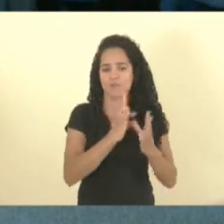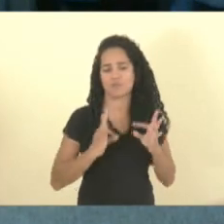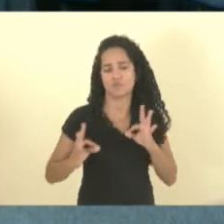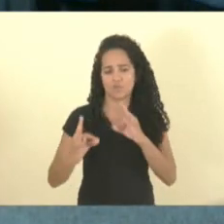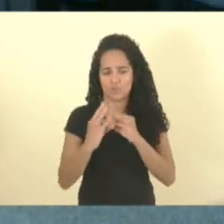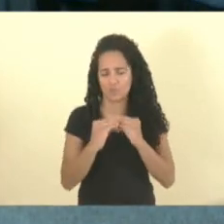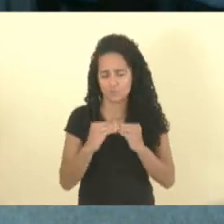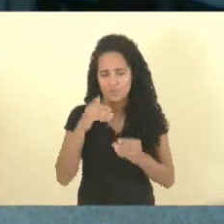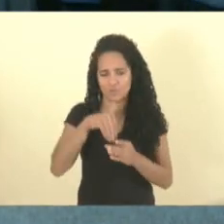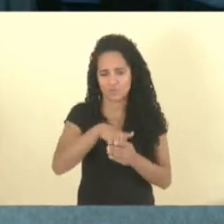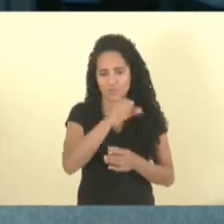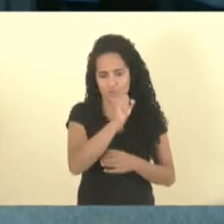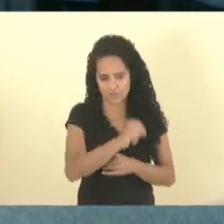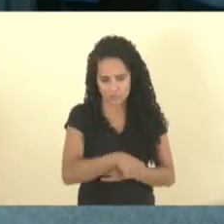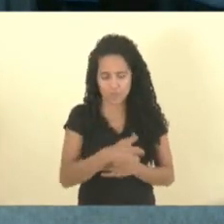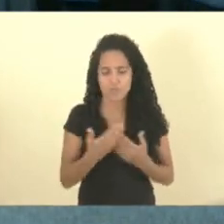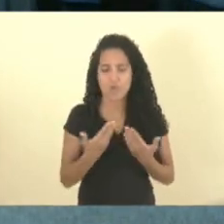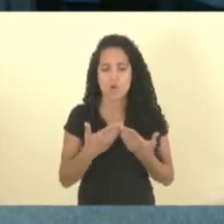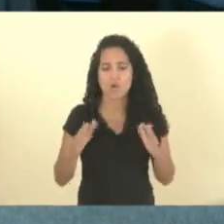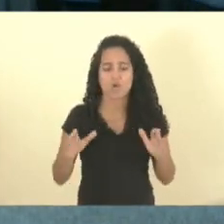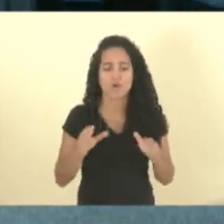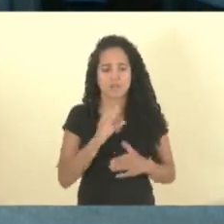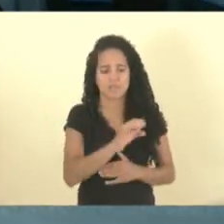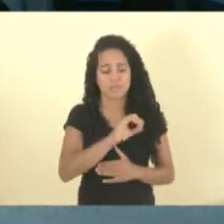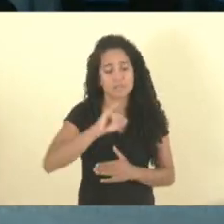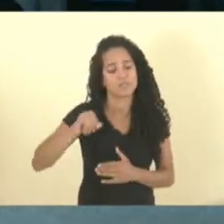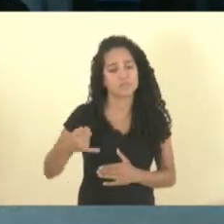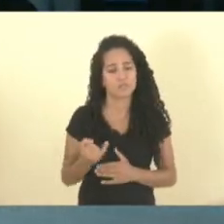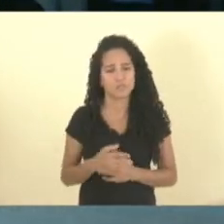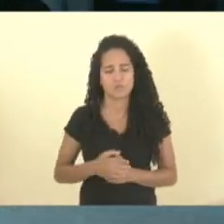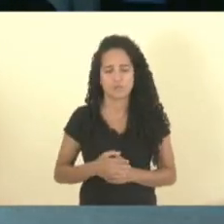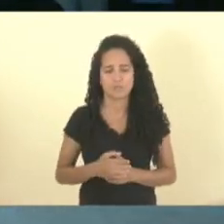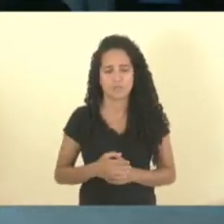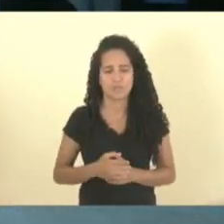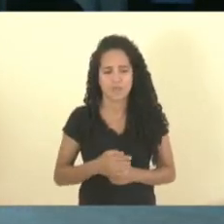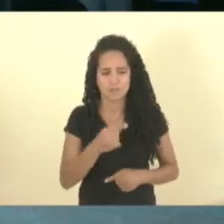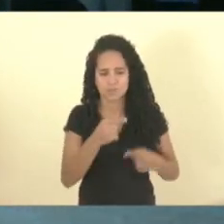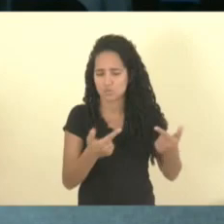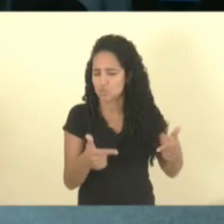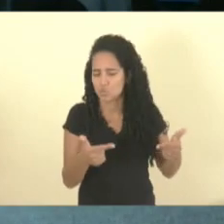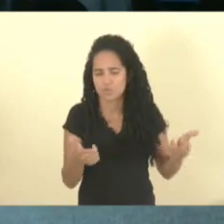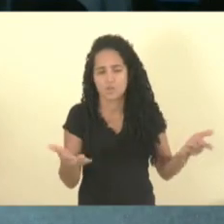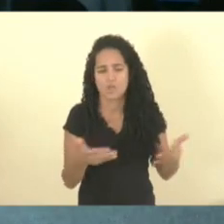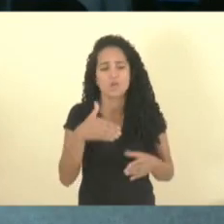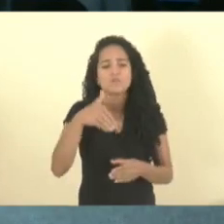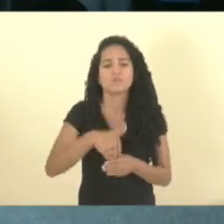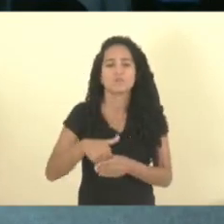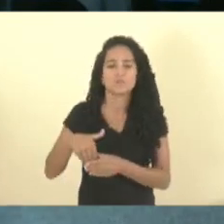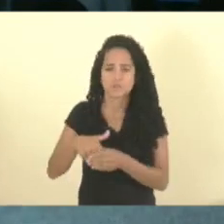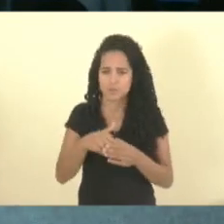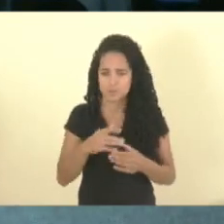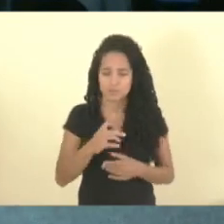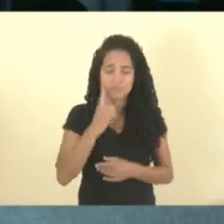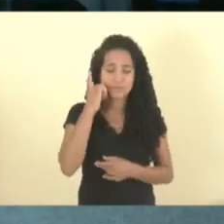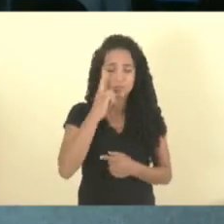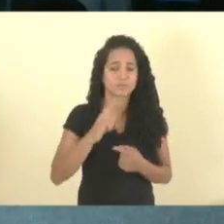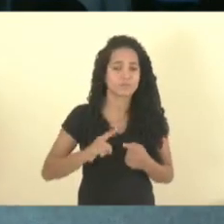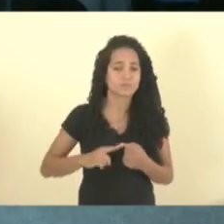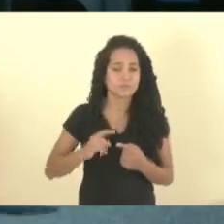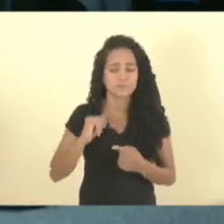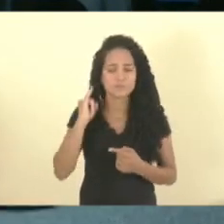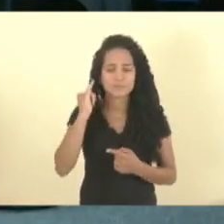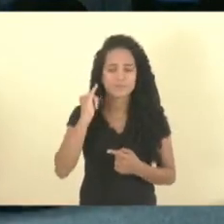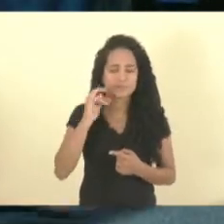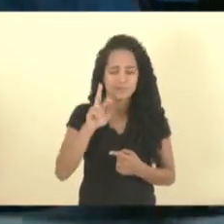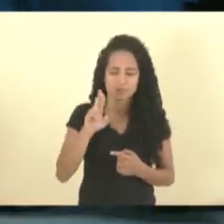casa. Coloca a matéria em discussão na Comissão de Constituição e Justiça, não tendo nenhum deputado querendo discutir a matéria, coloca em votação. Deputada